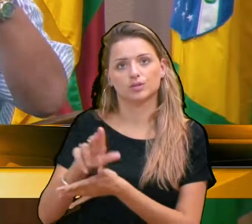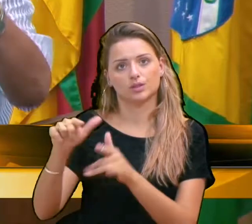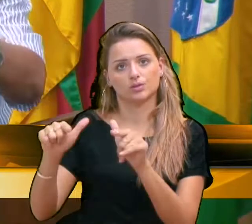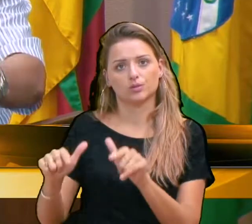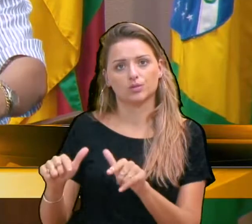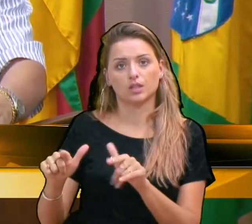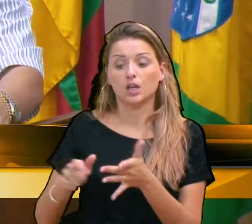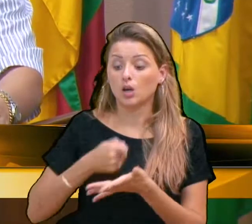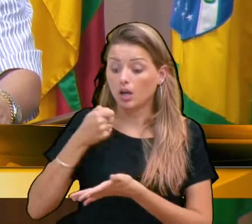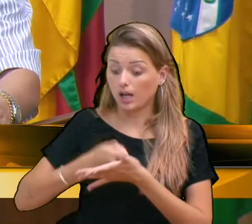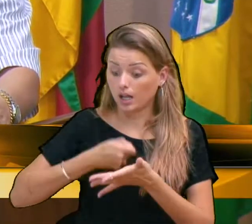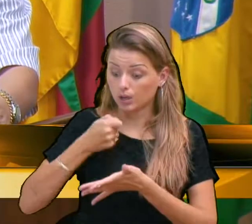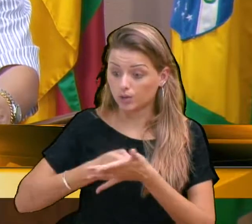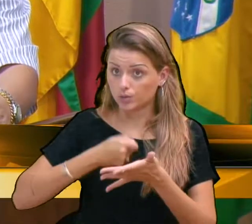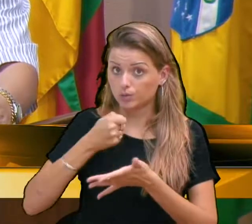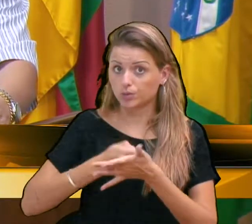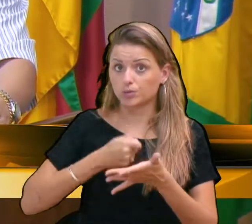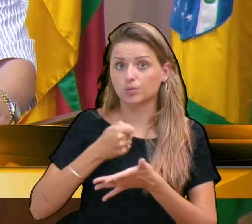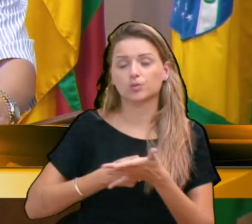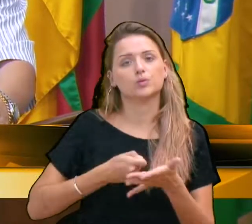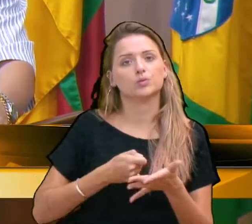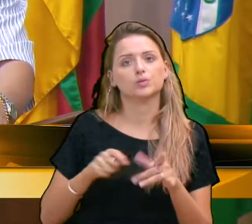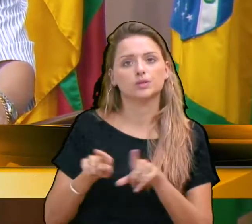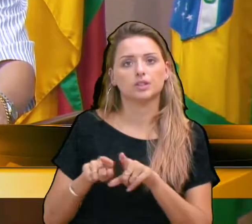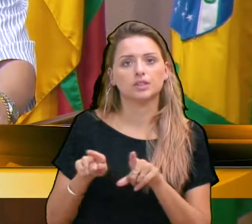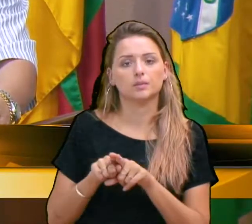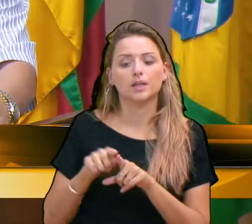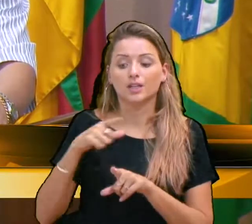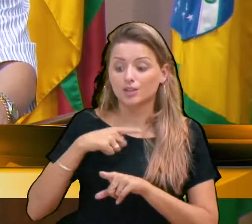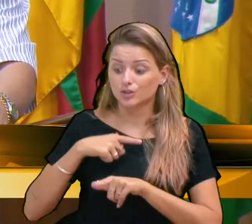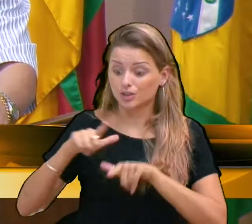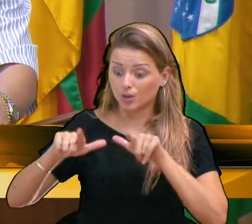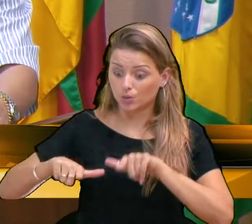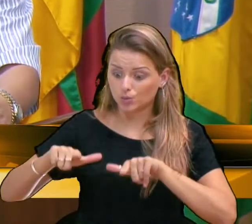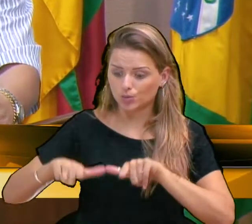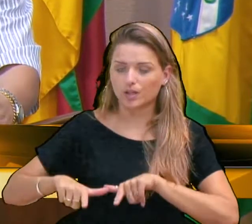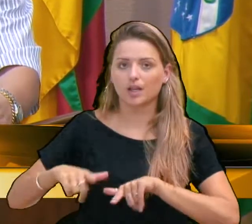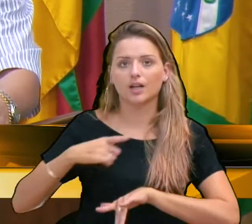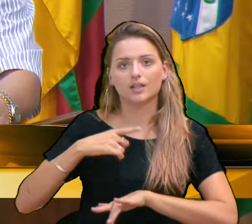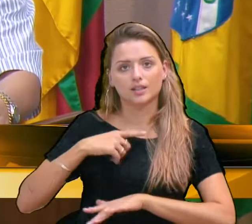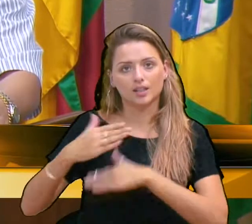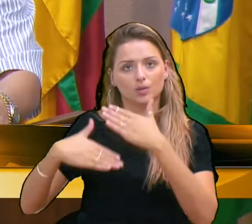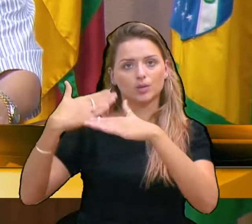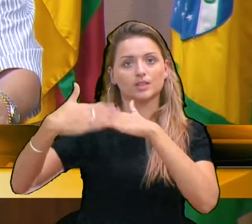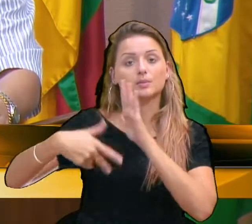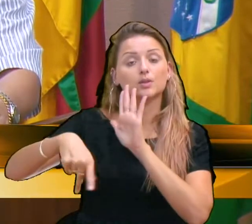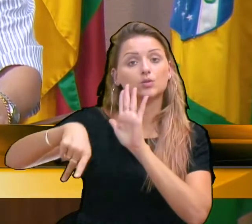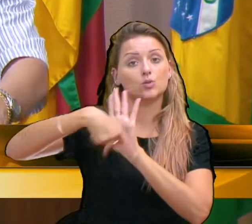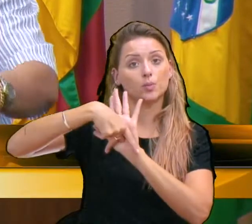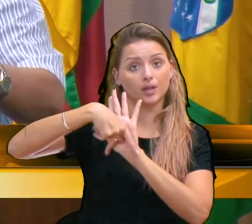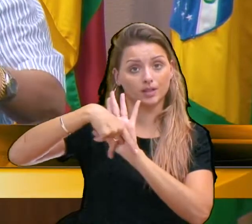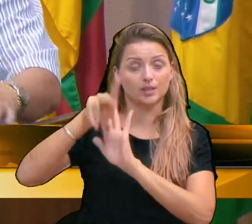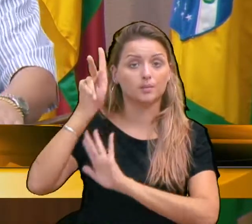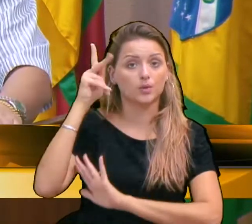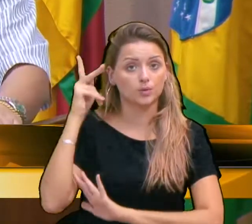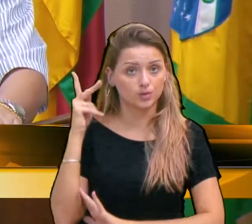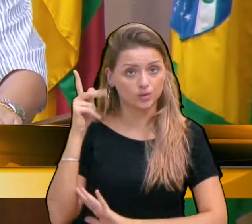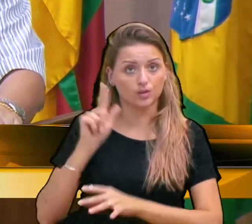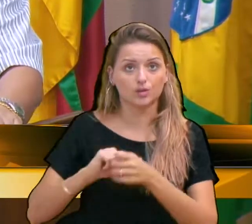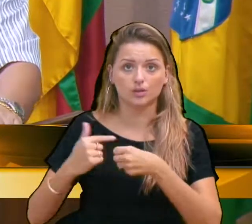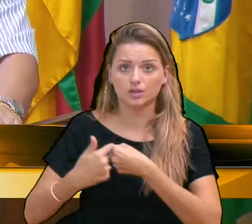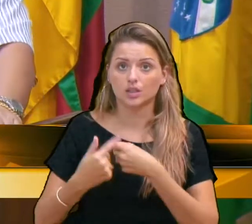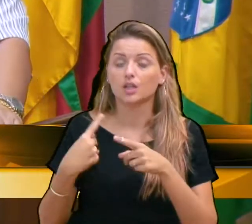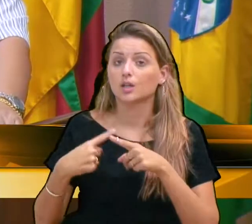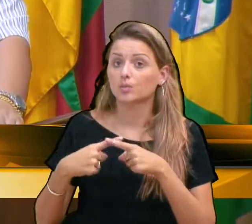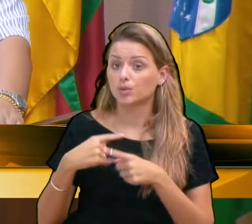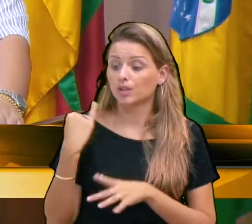a luta do ponto de vista de determinar que esse espaço fosse constituído como patrimônio histórico da cidade, em razão da importância